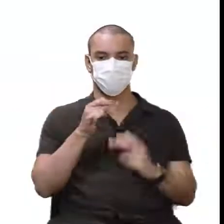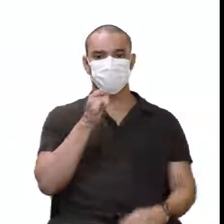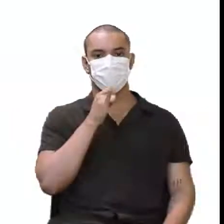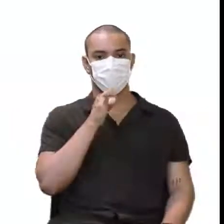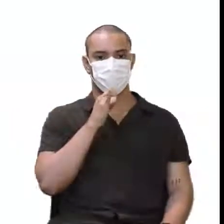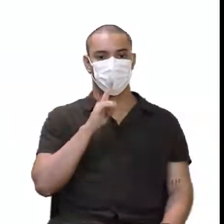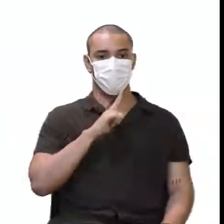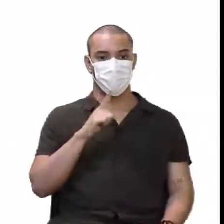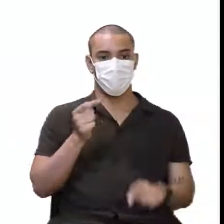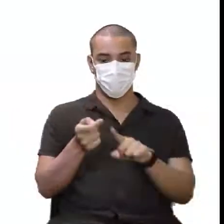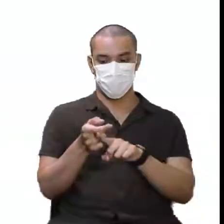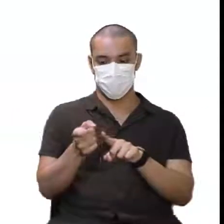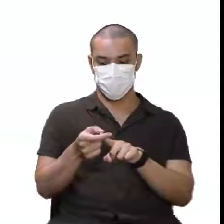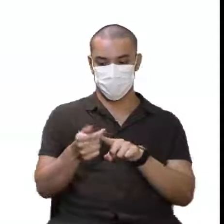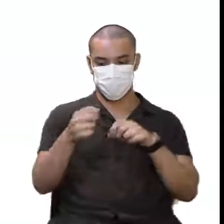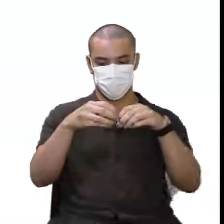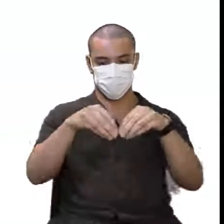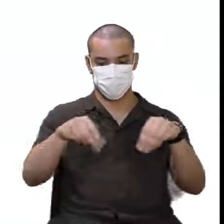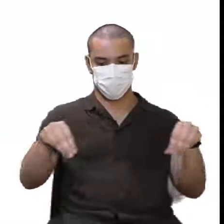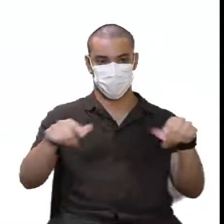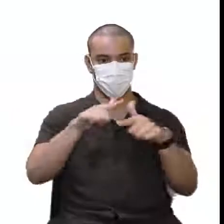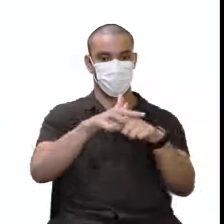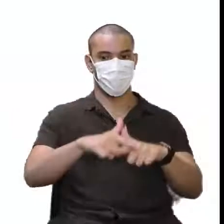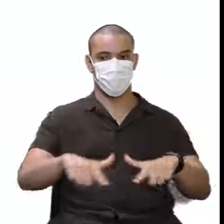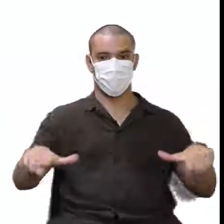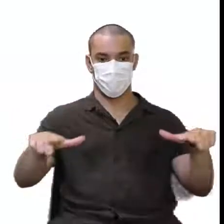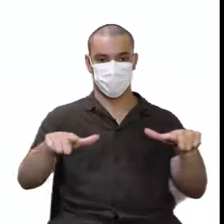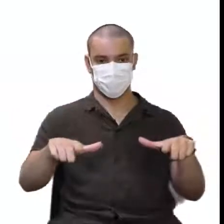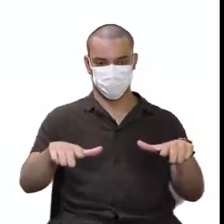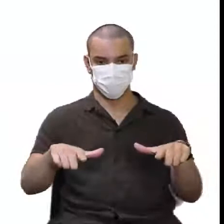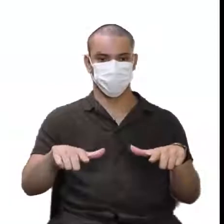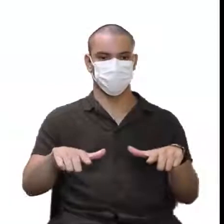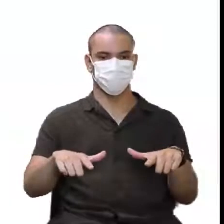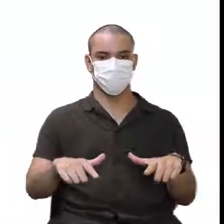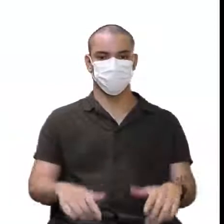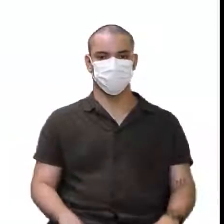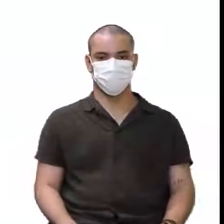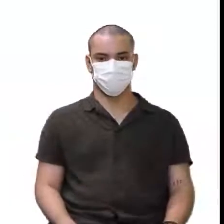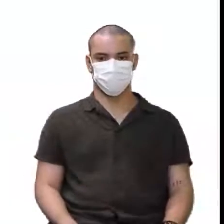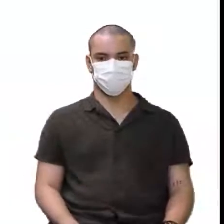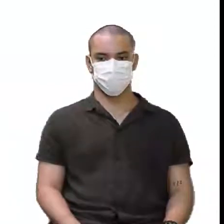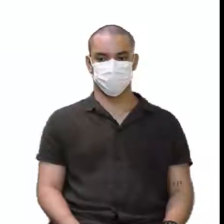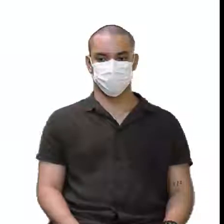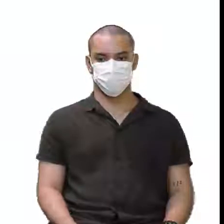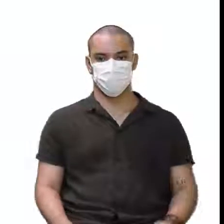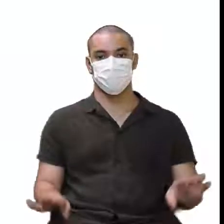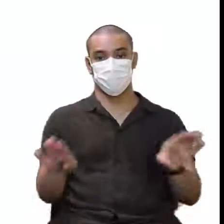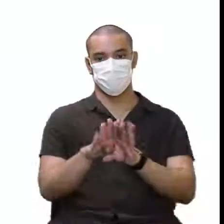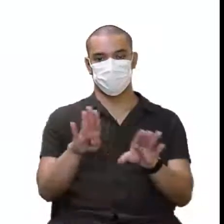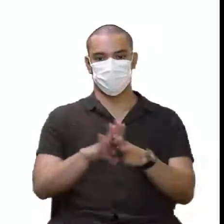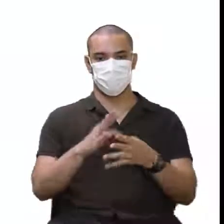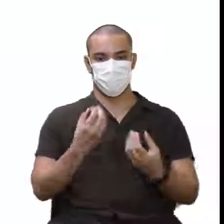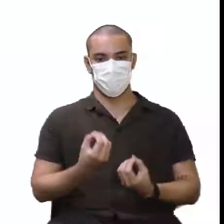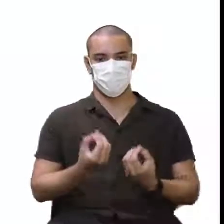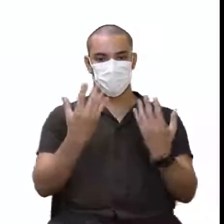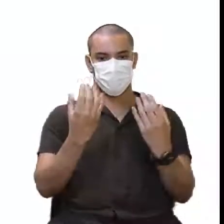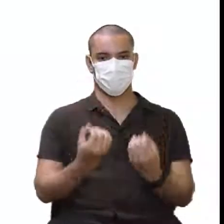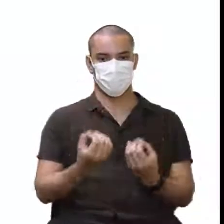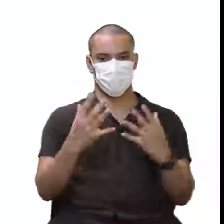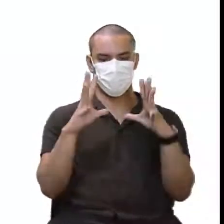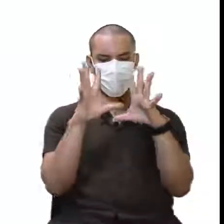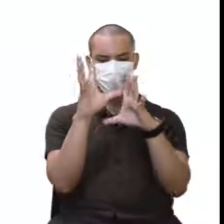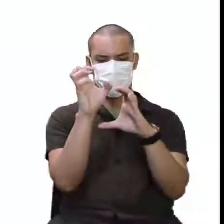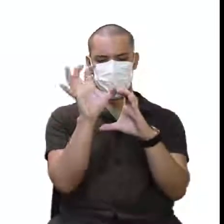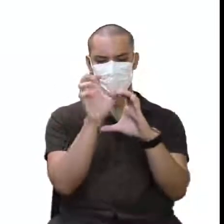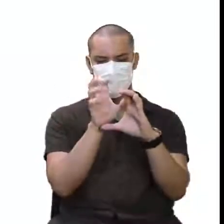que produzia sementes lisas, tá? Sementes lisas. E as que produziam sementes